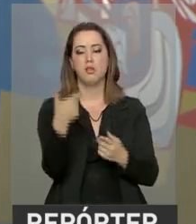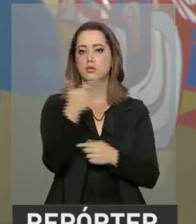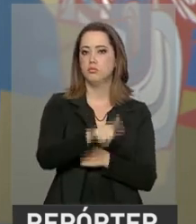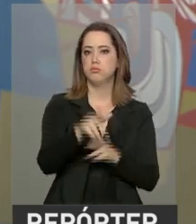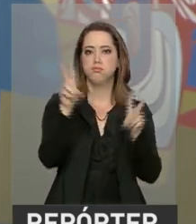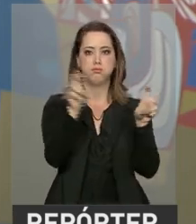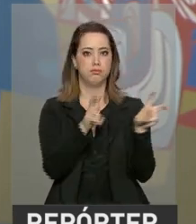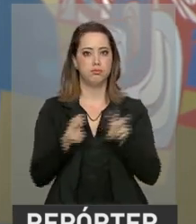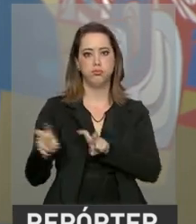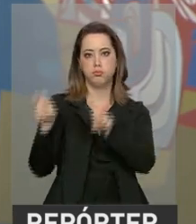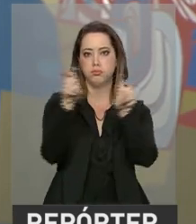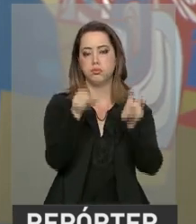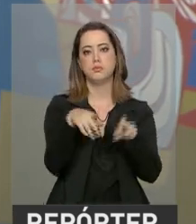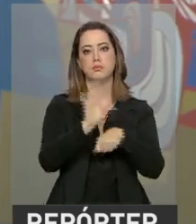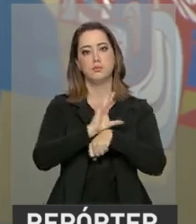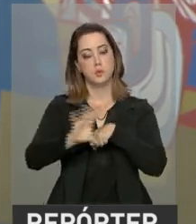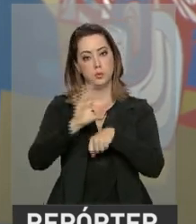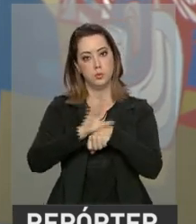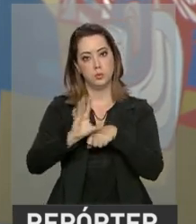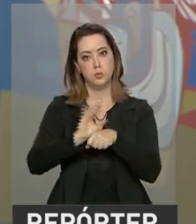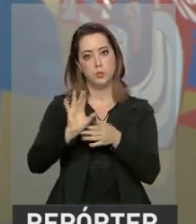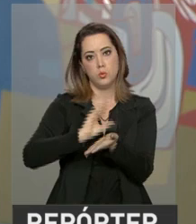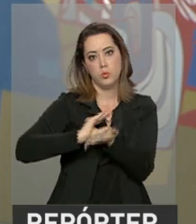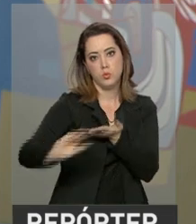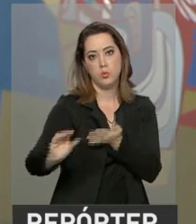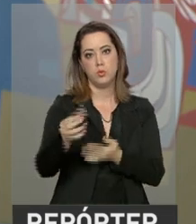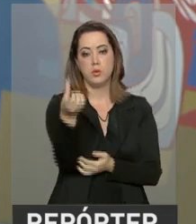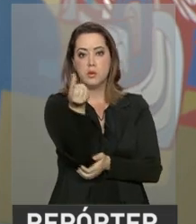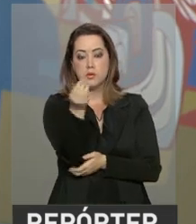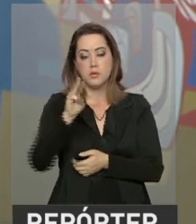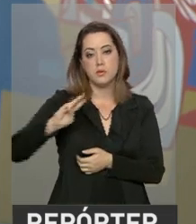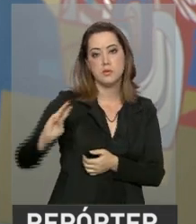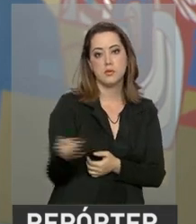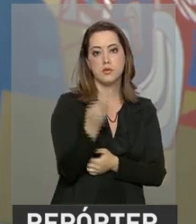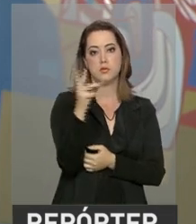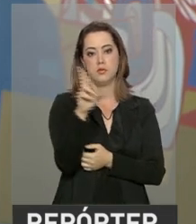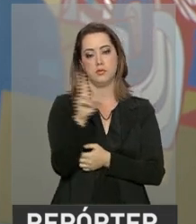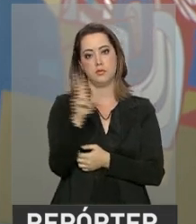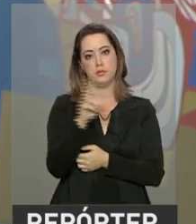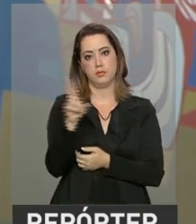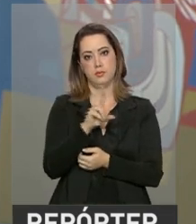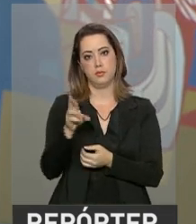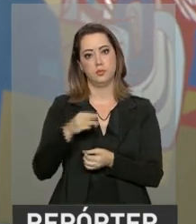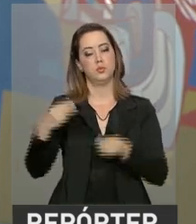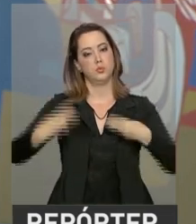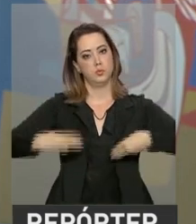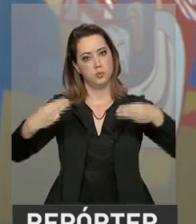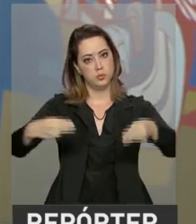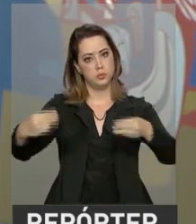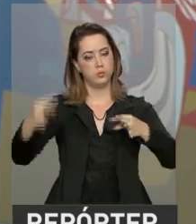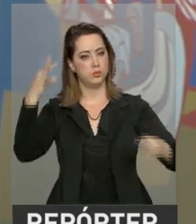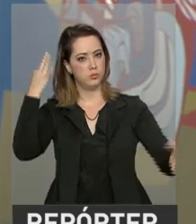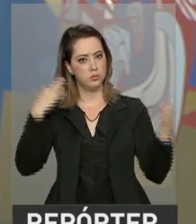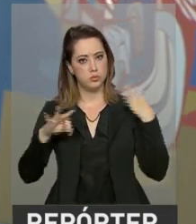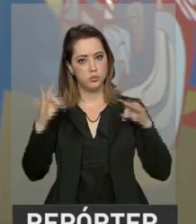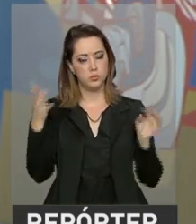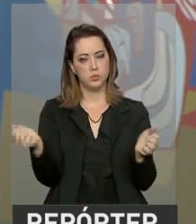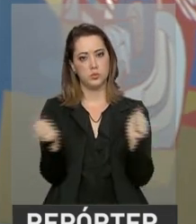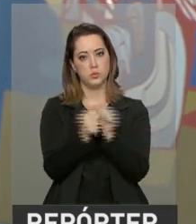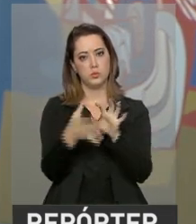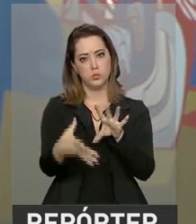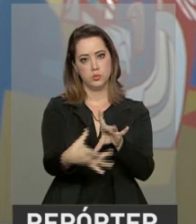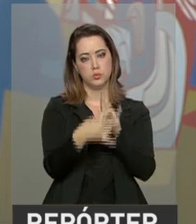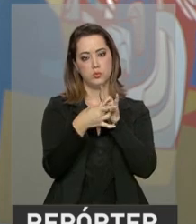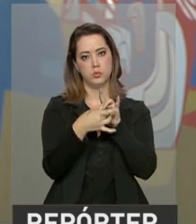é é resultado de um investimento aí de quase R 6 milhões de reais do Ministério do Tur Tur ismo em parceria com o Instituto